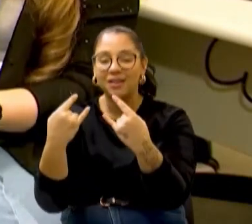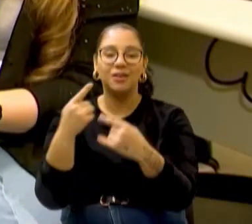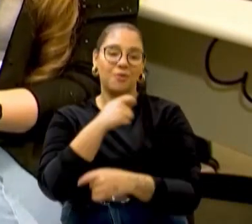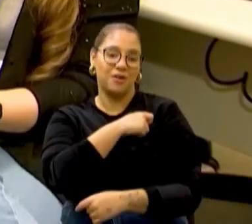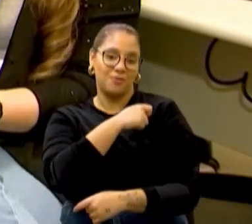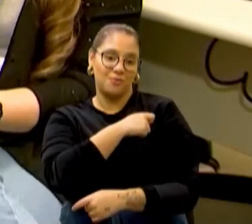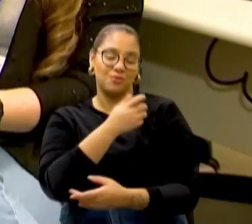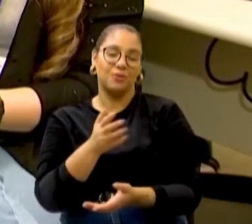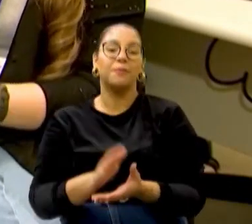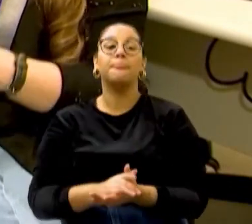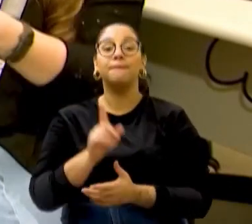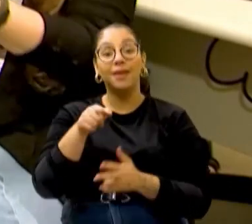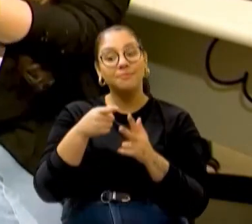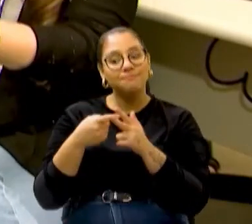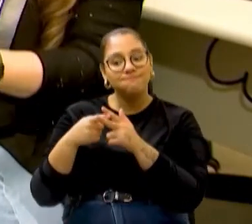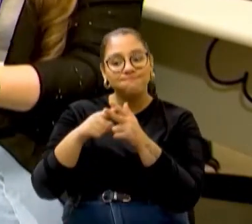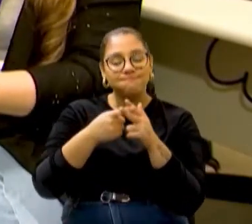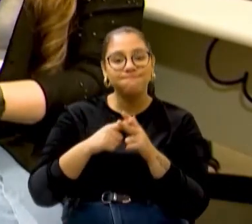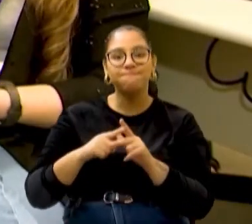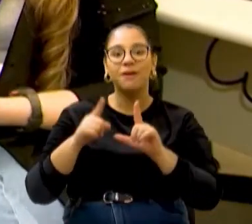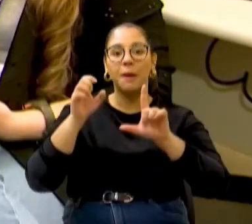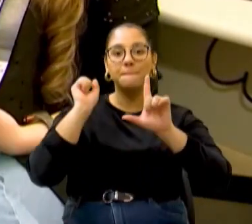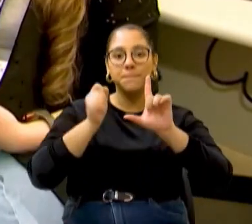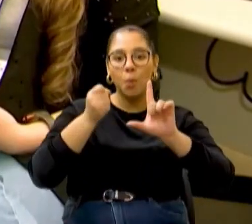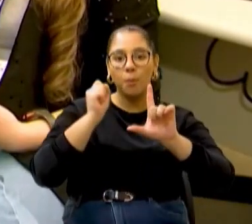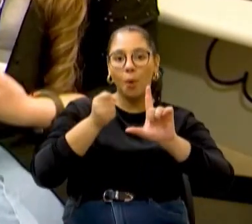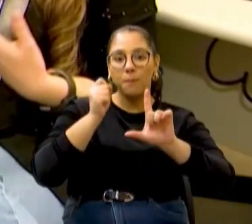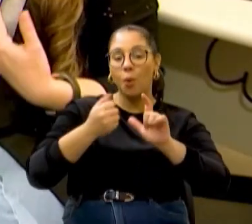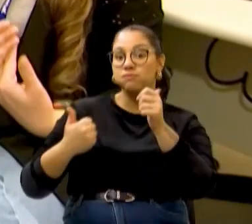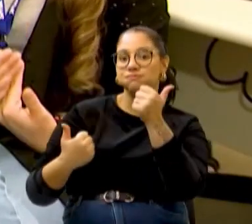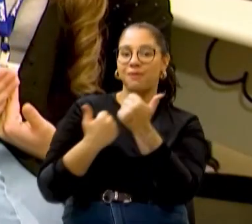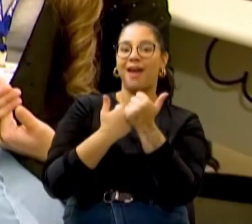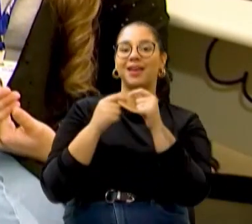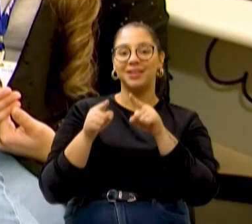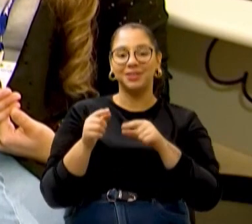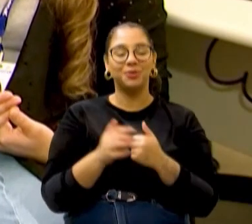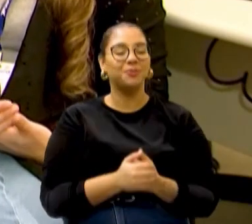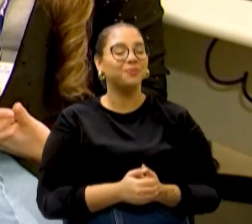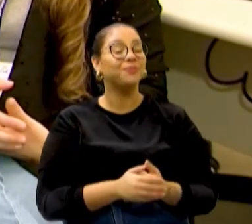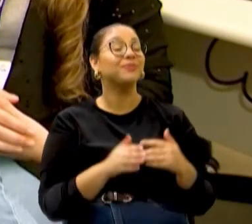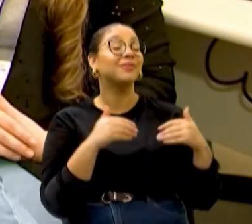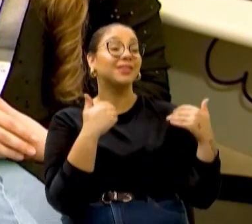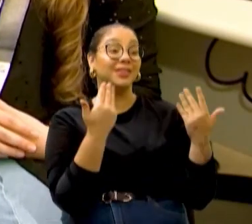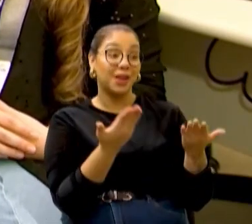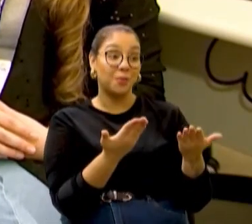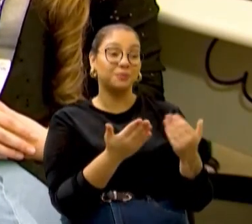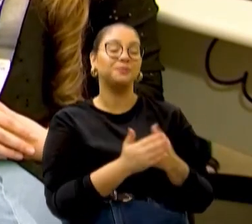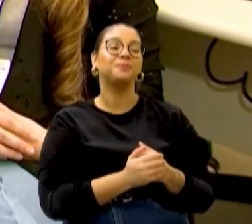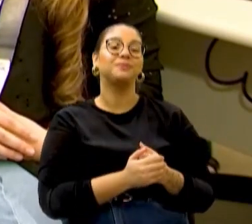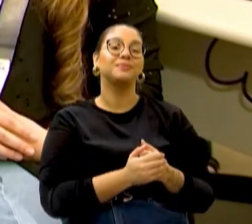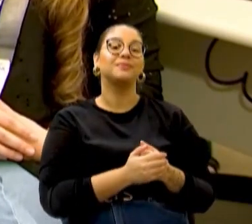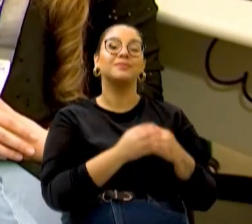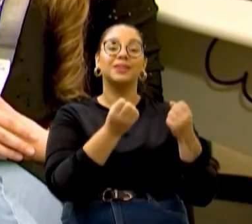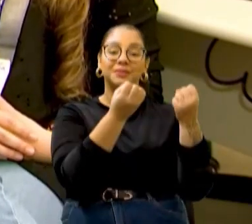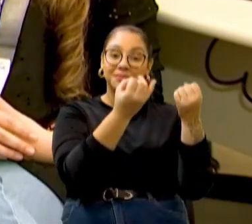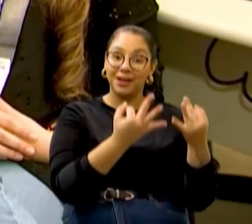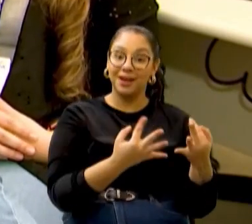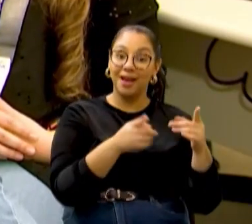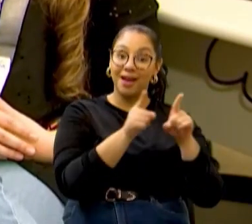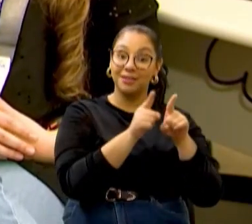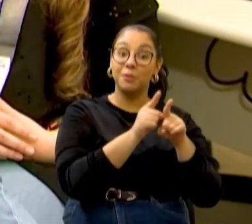sejam cativantes E aí uma ferramenta um jogo como Minecraft nos auxilia nisso bom